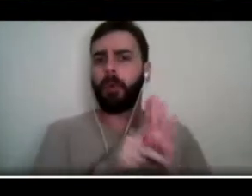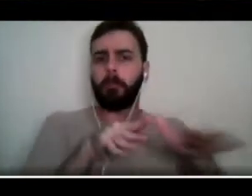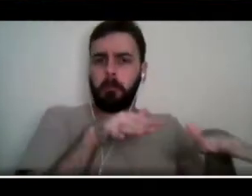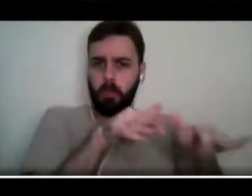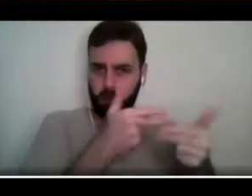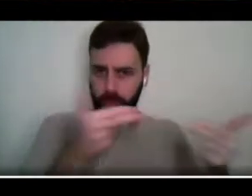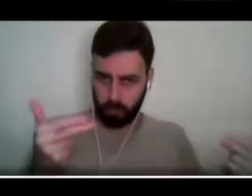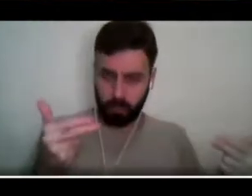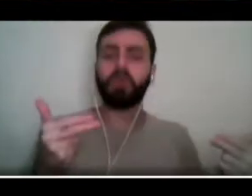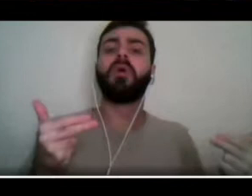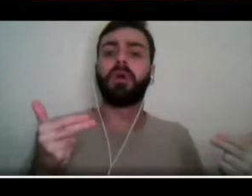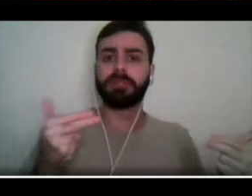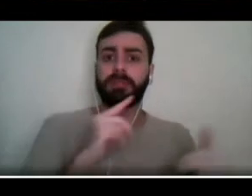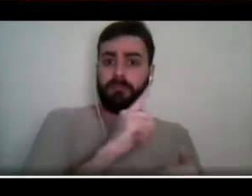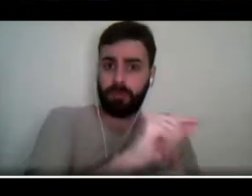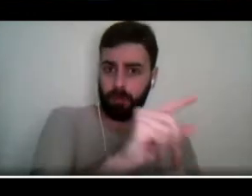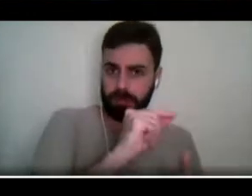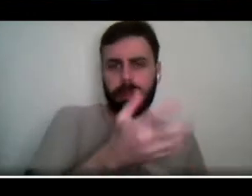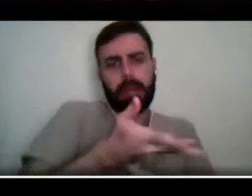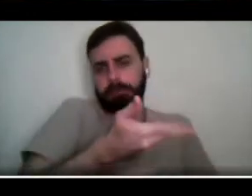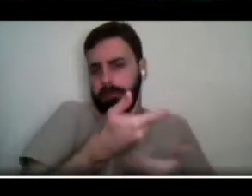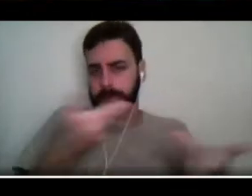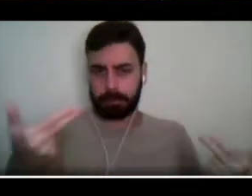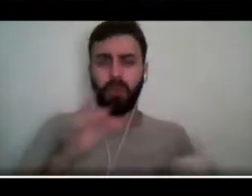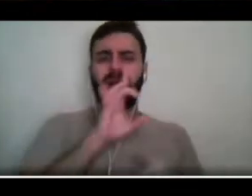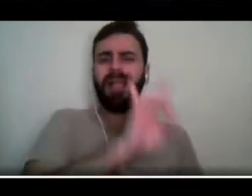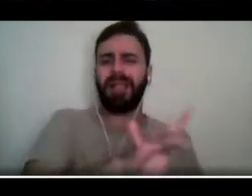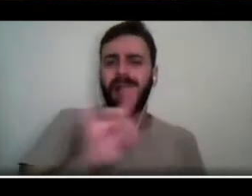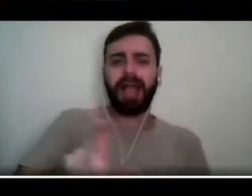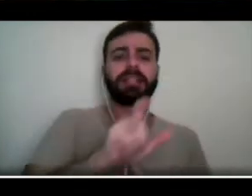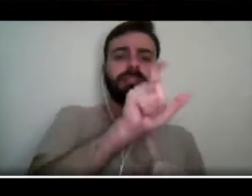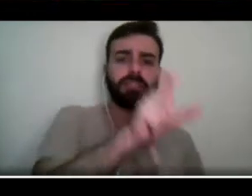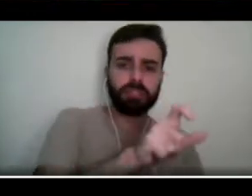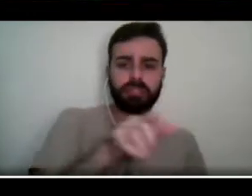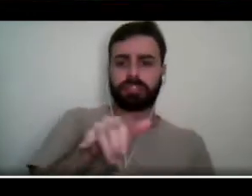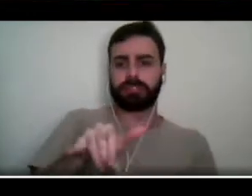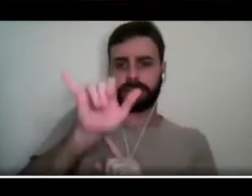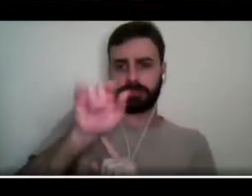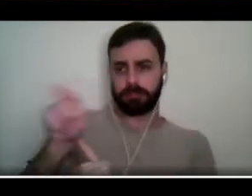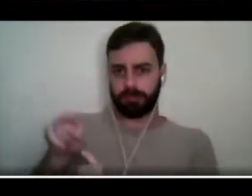pertinentes para cada posição, para